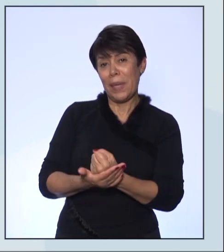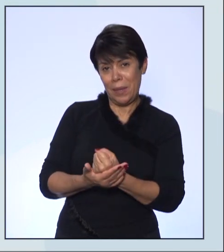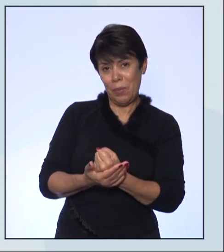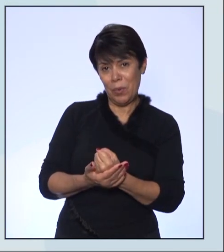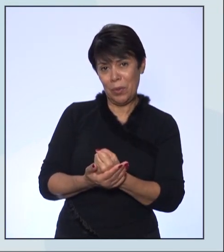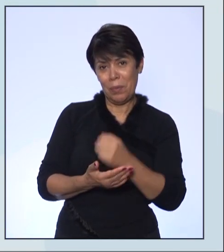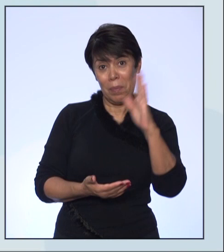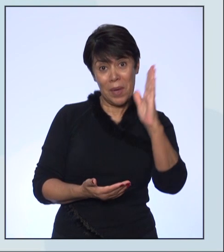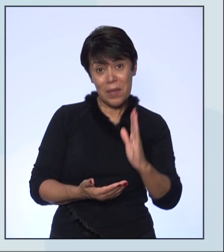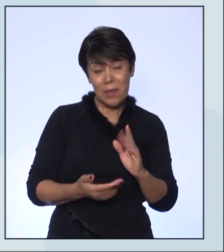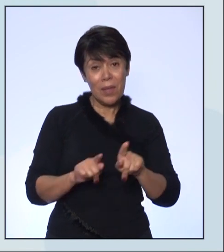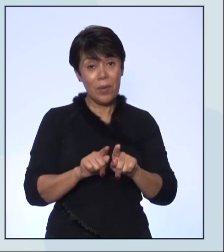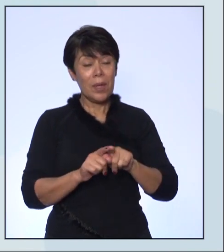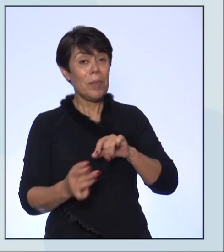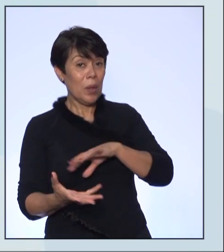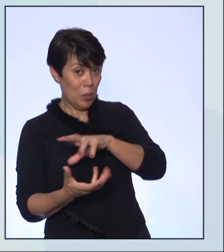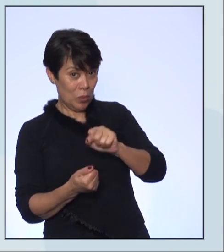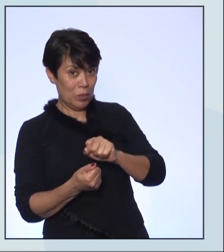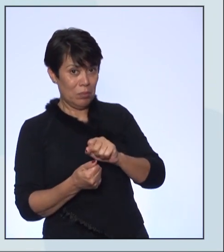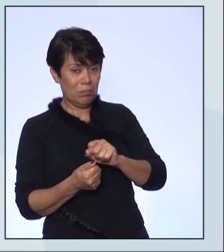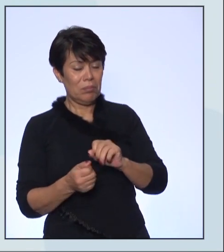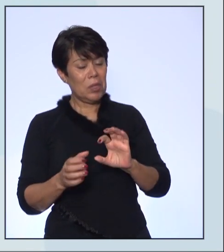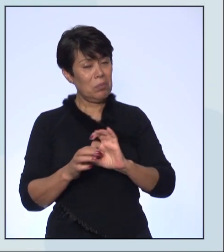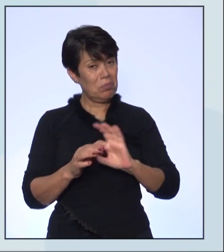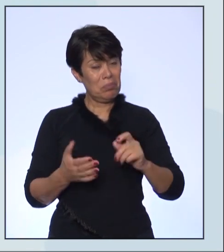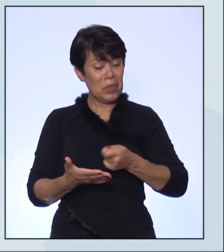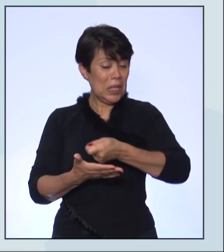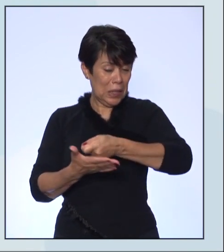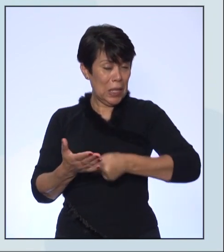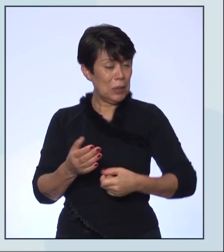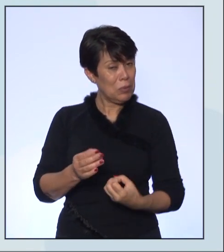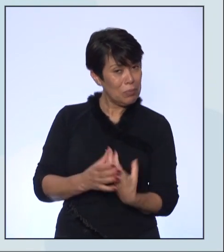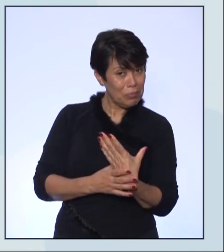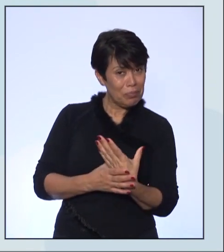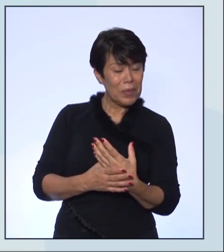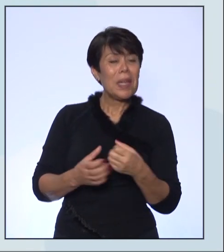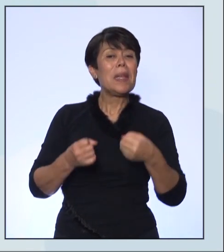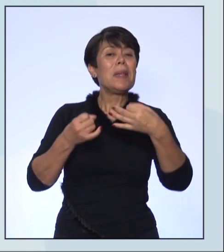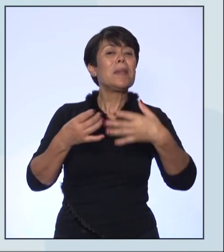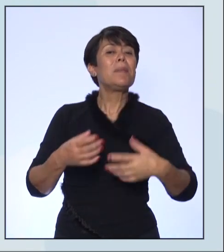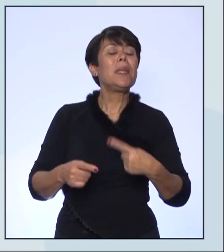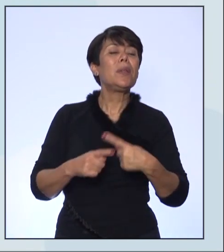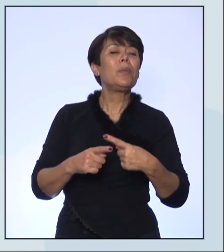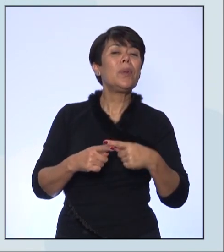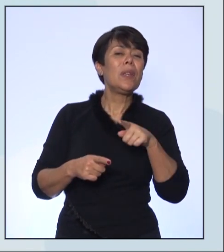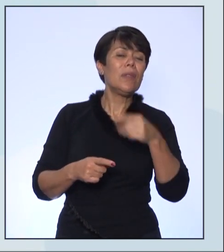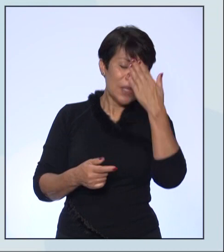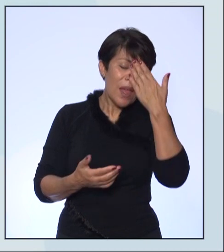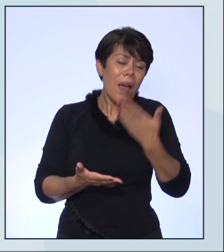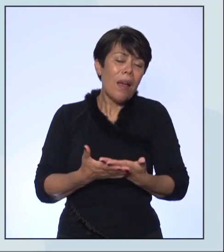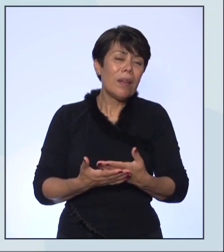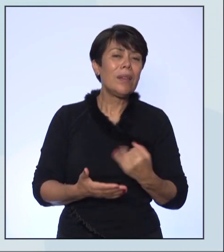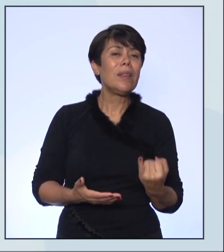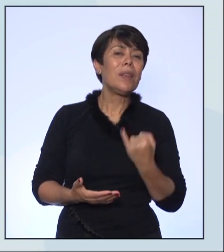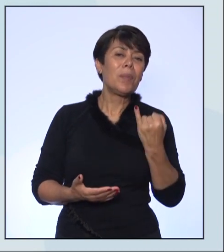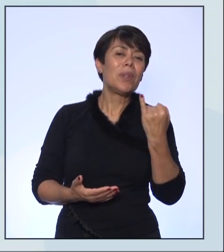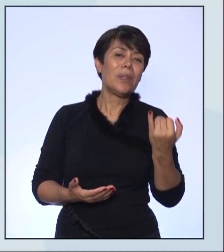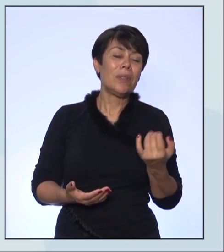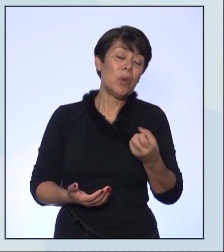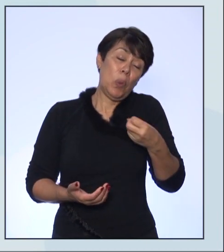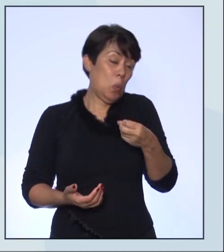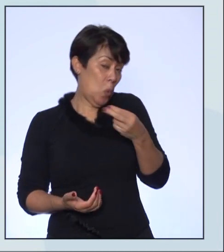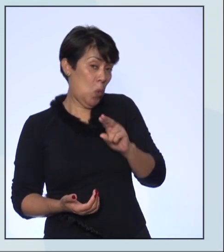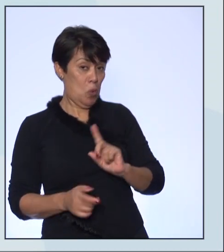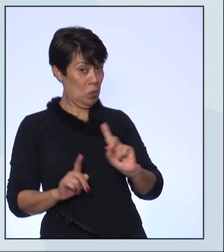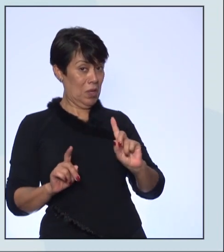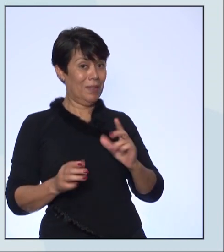mundial? Tá? Escreva um texto, uma pequena redação, né, explicando aí o porquê que você acha que é importante ou não, né?